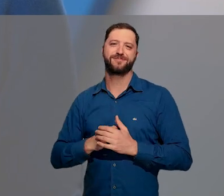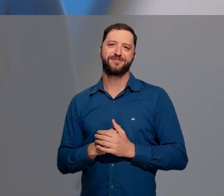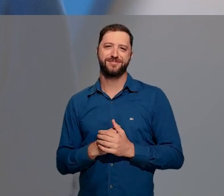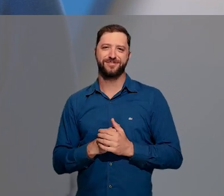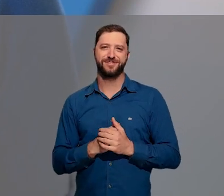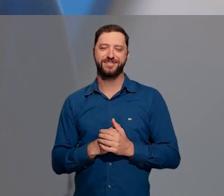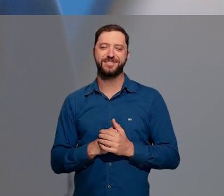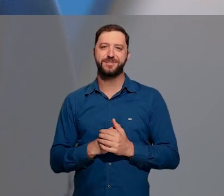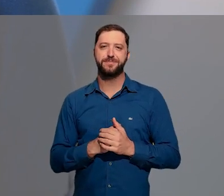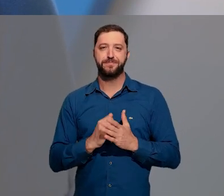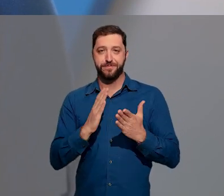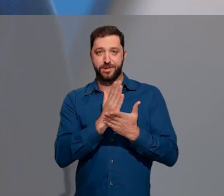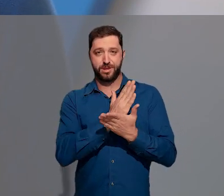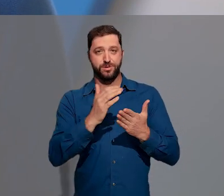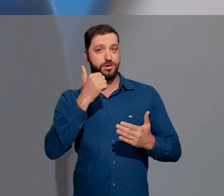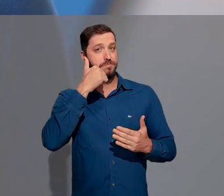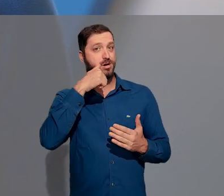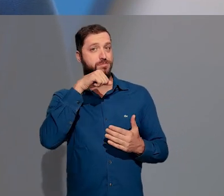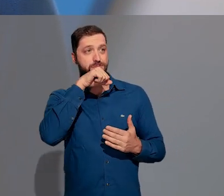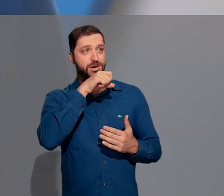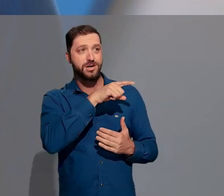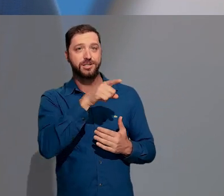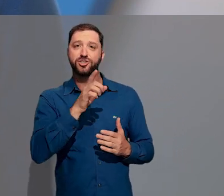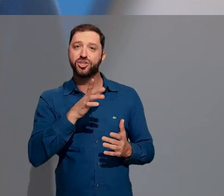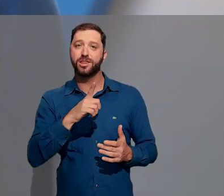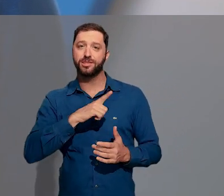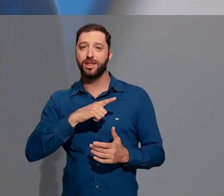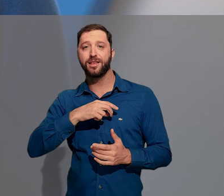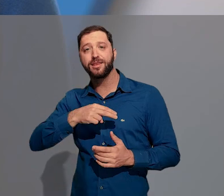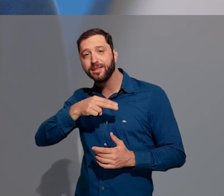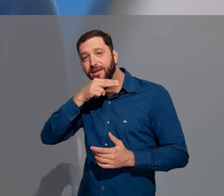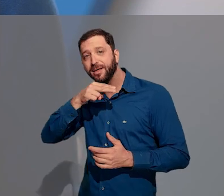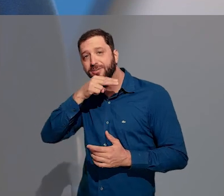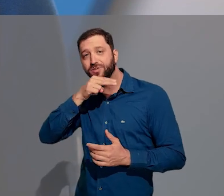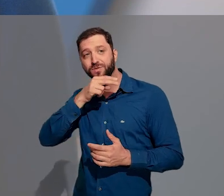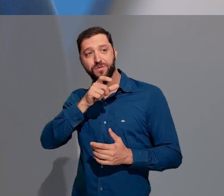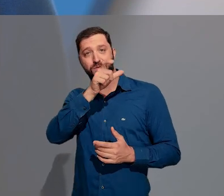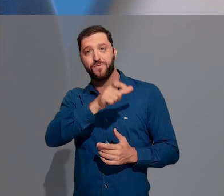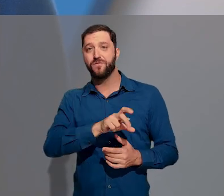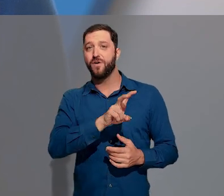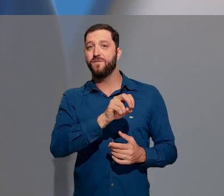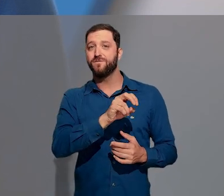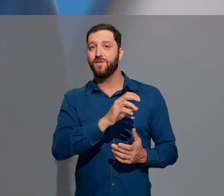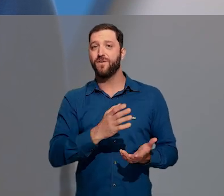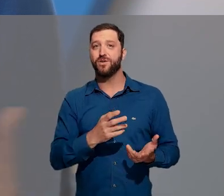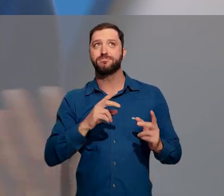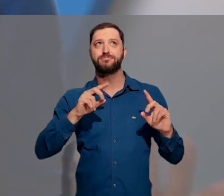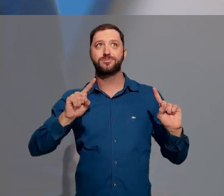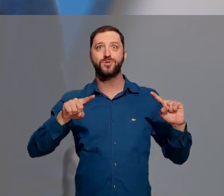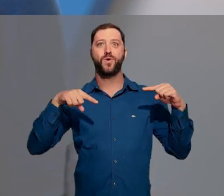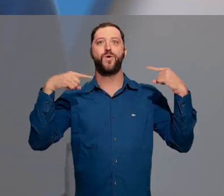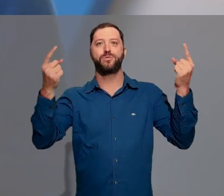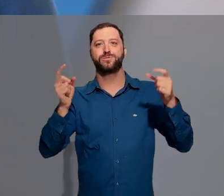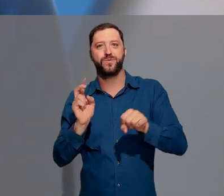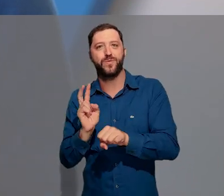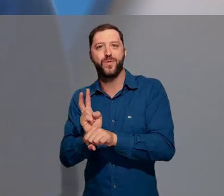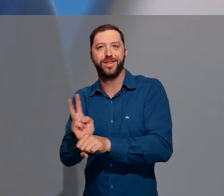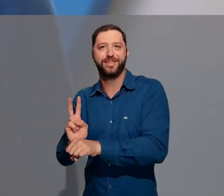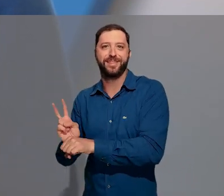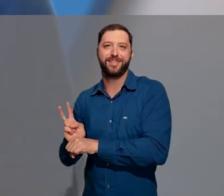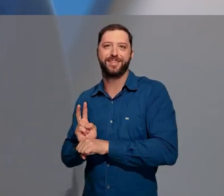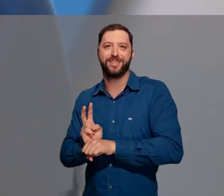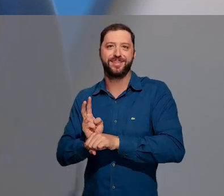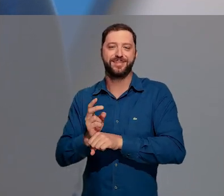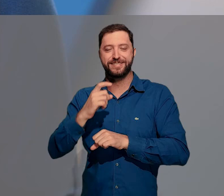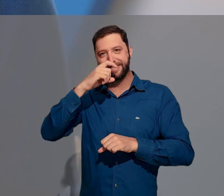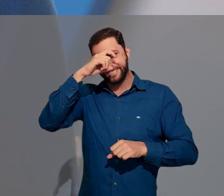têm. Sem contar naquelas mães que já são avós também e que hoje a dedicação é em dobro,